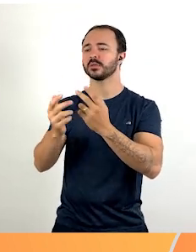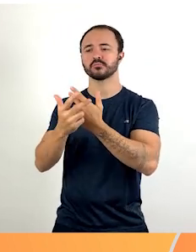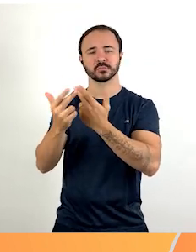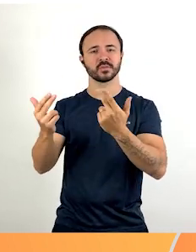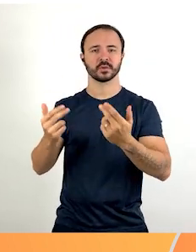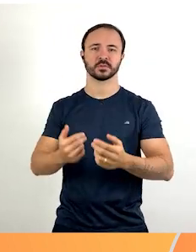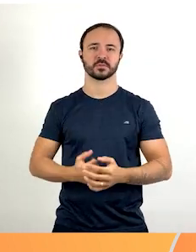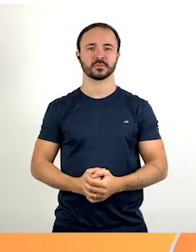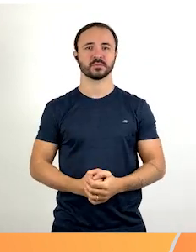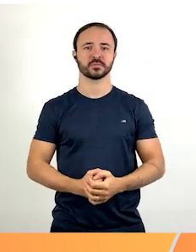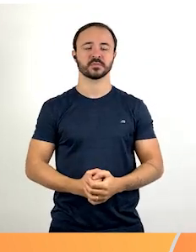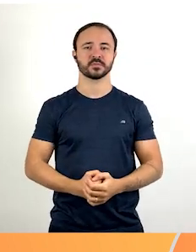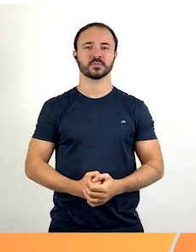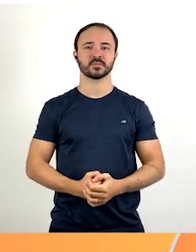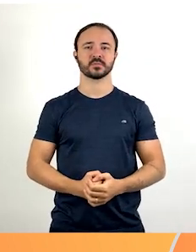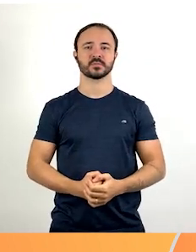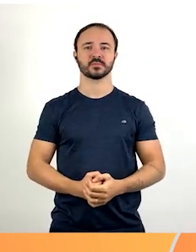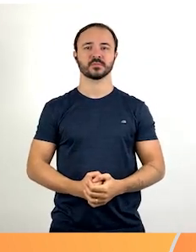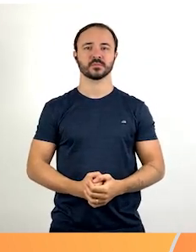das companhias.